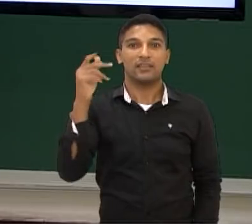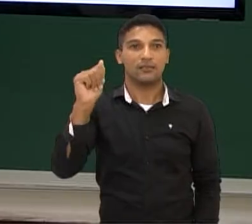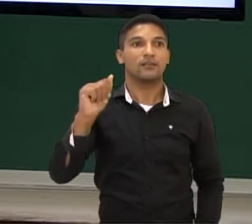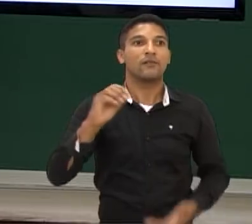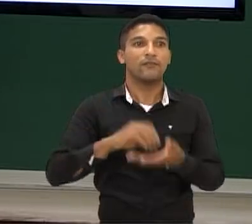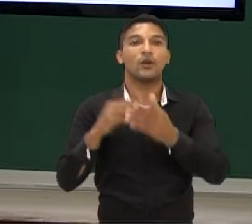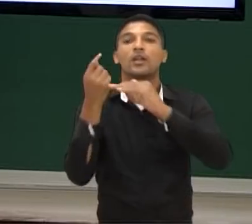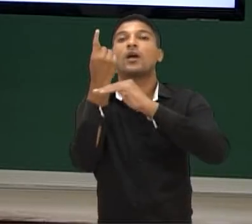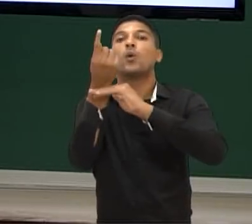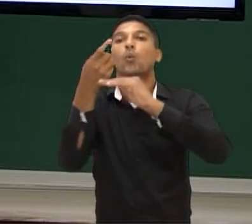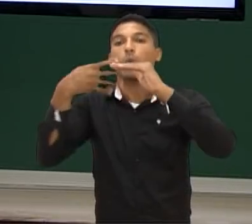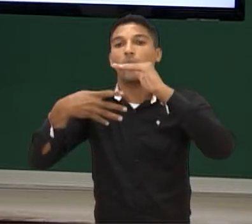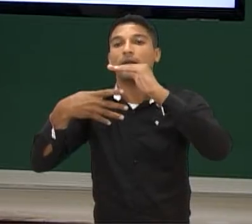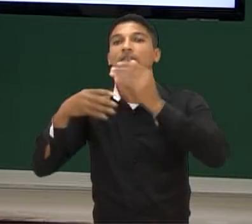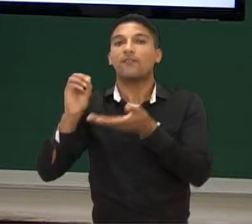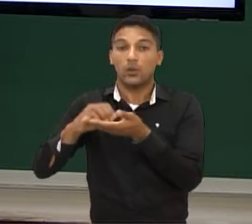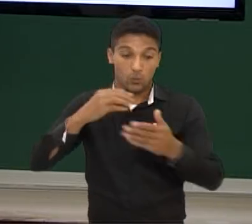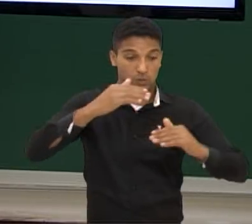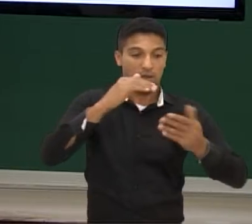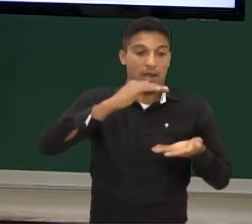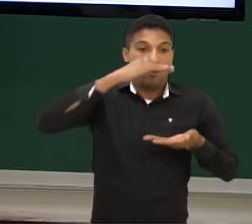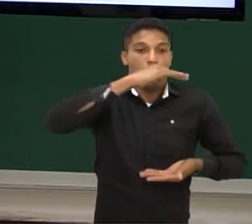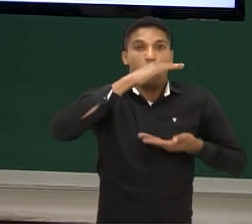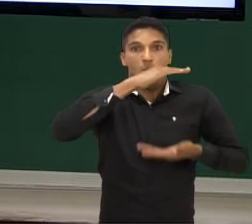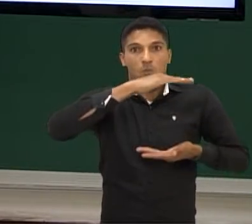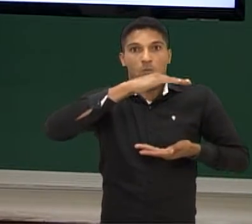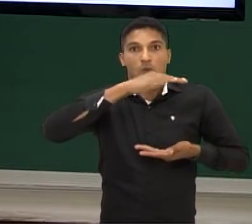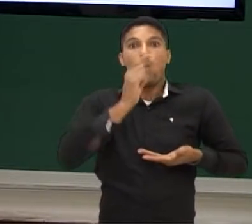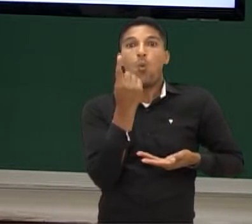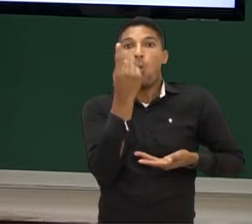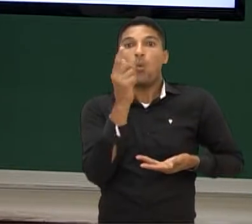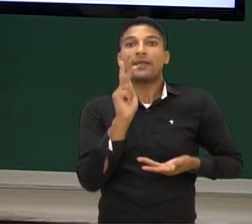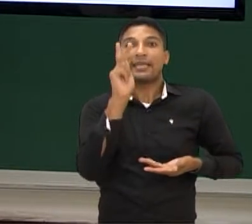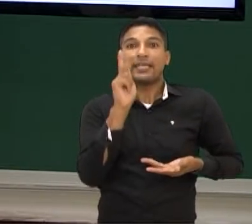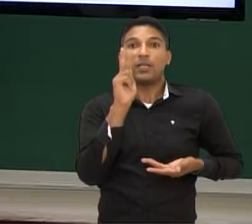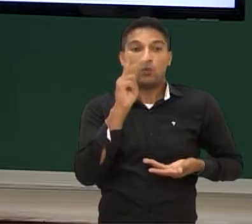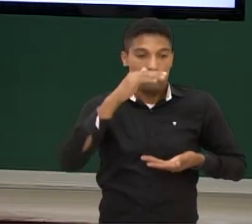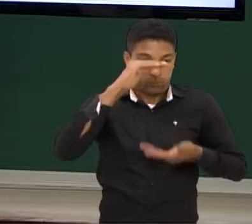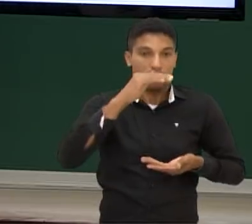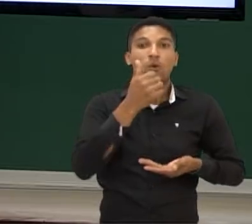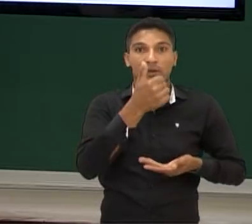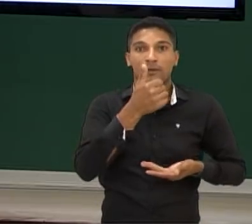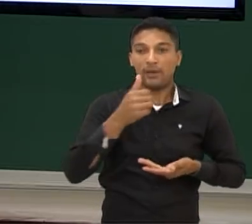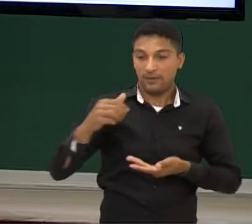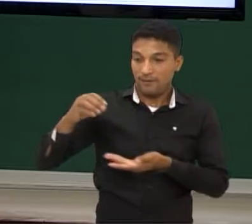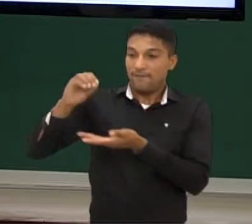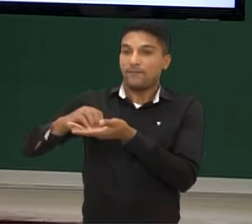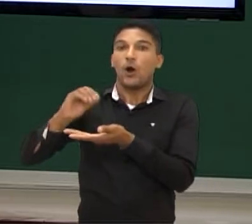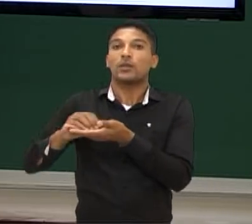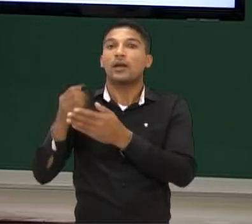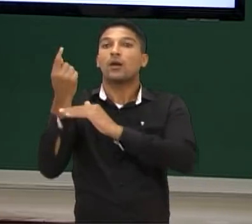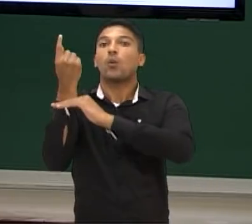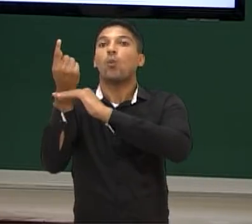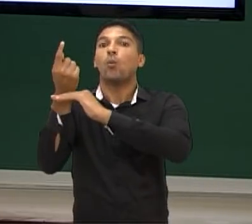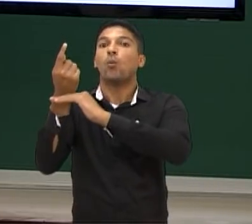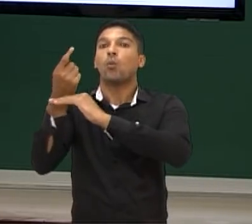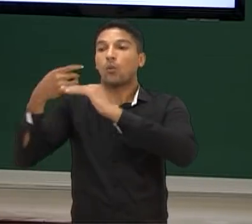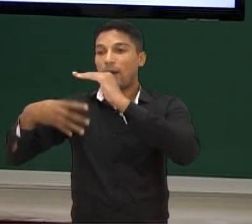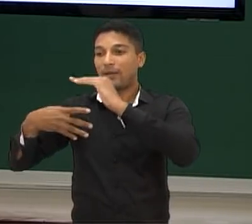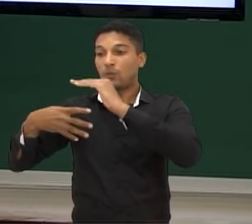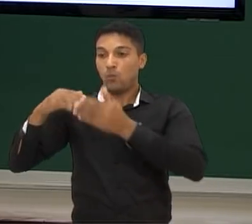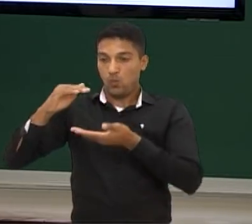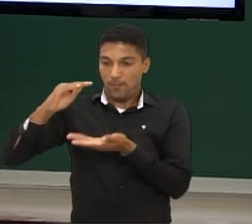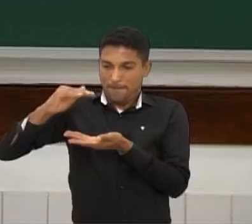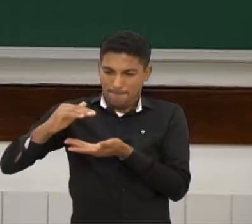fosse um pacotinho, ia faltar ainda mais um pouquinho desse quilo, ou seja, 250 gramas, ok? Então, nessa aula, o que a